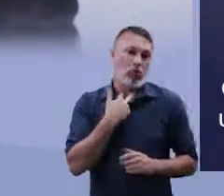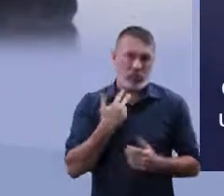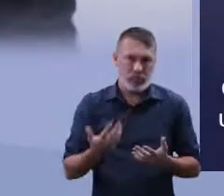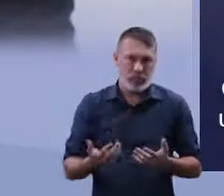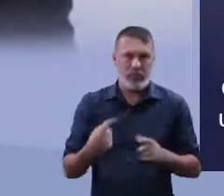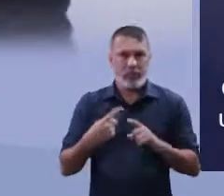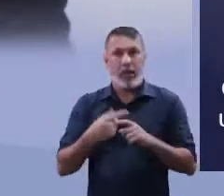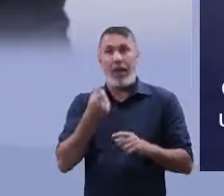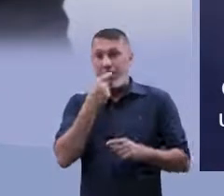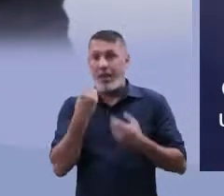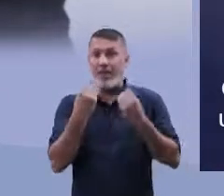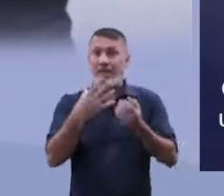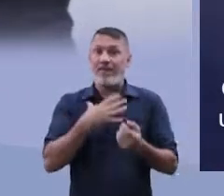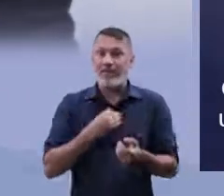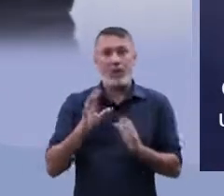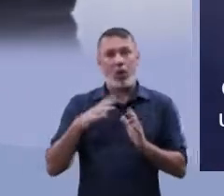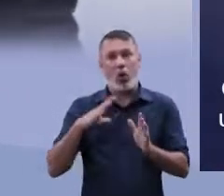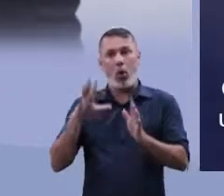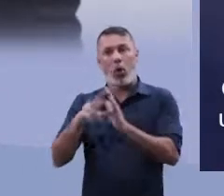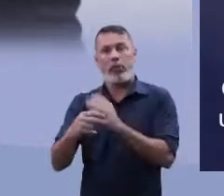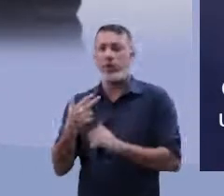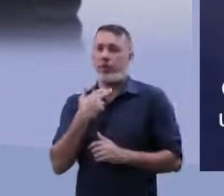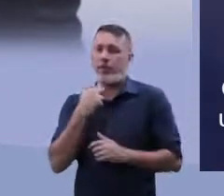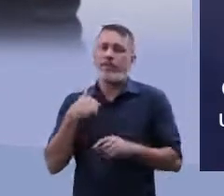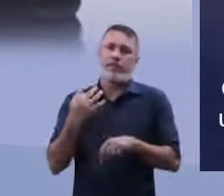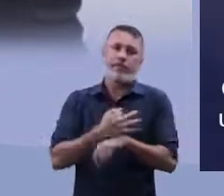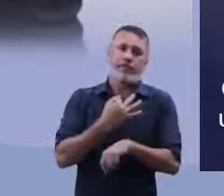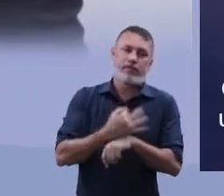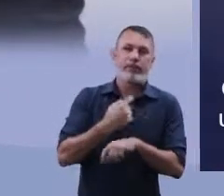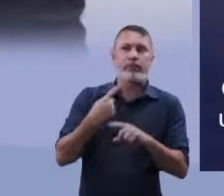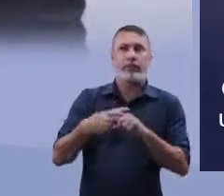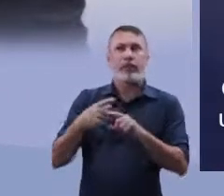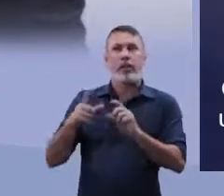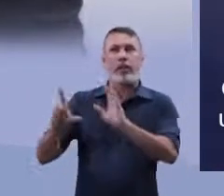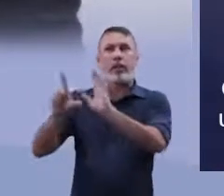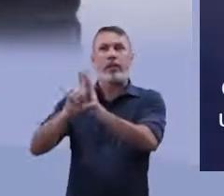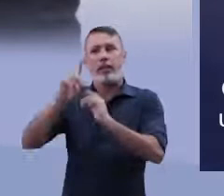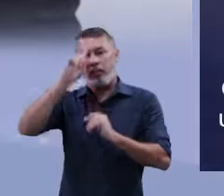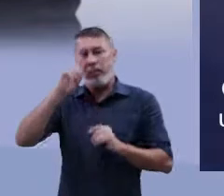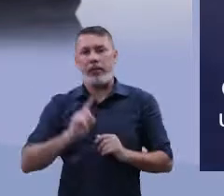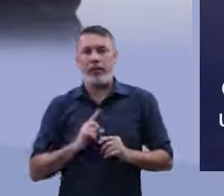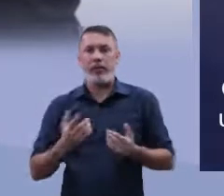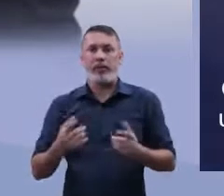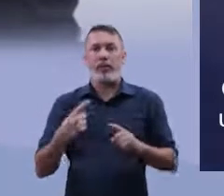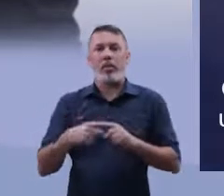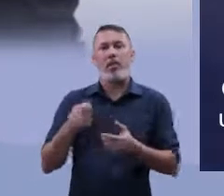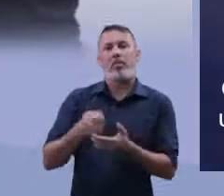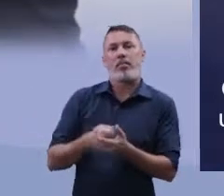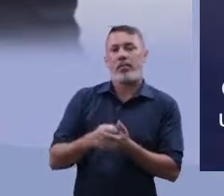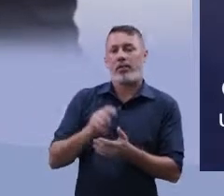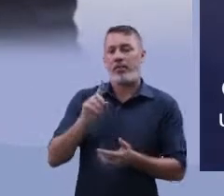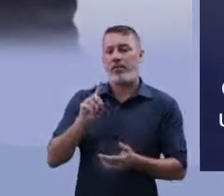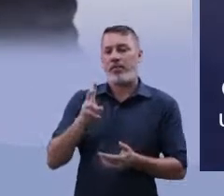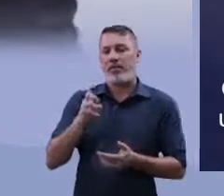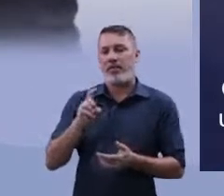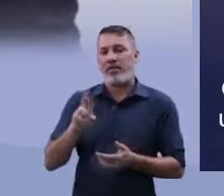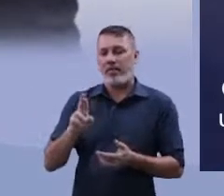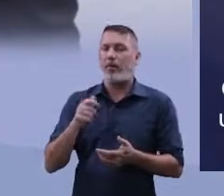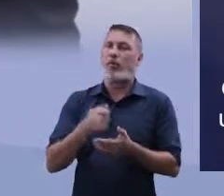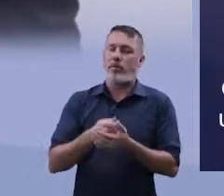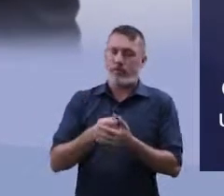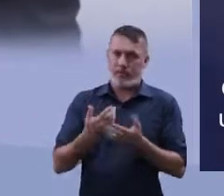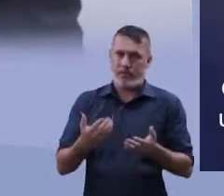filha está precisando do medicamento, mas roubar não é algo que ele faça porque ele entende que aquilo não é